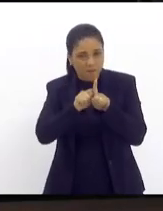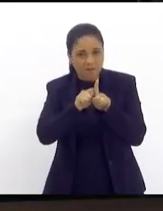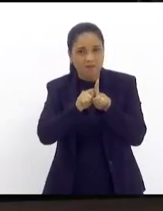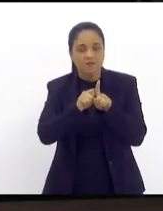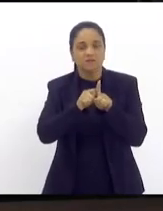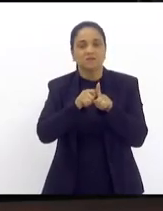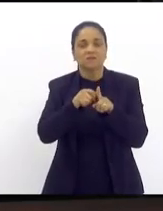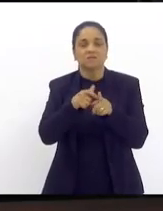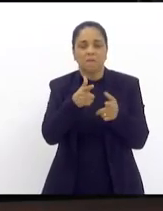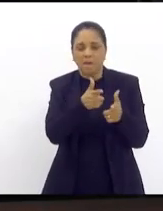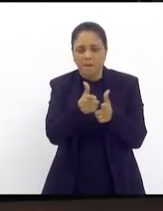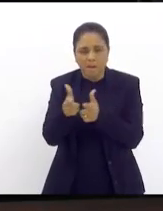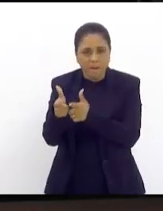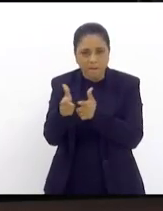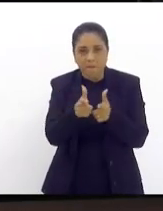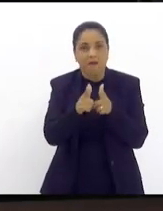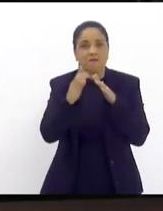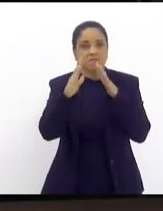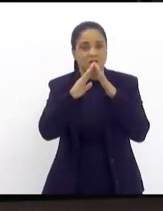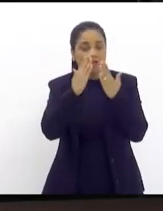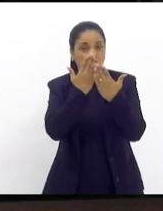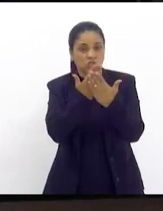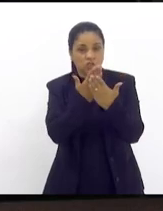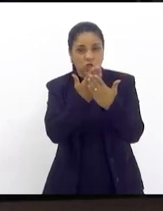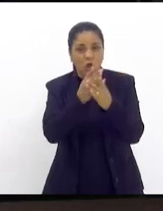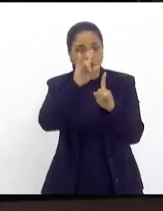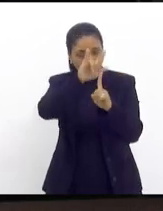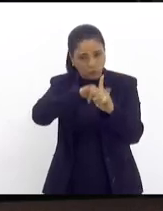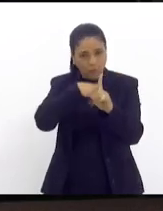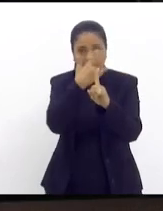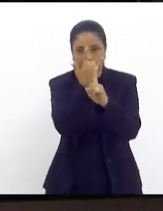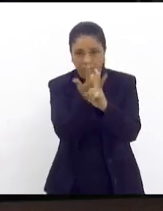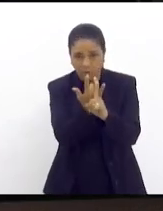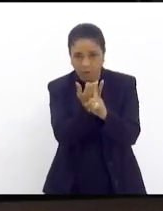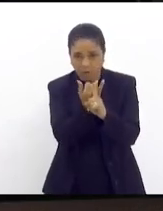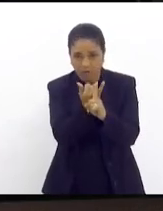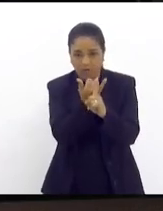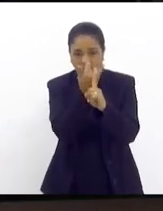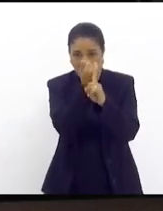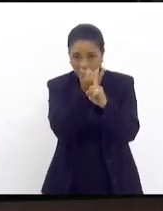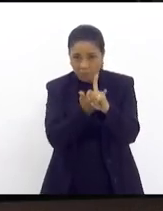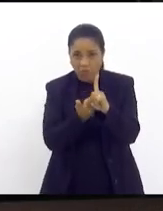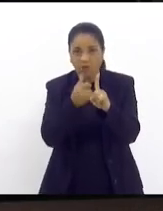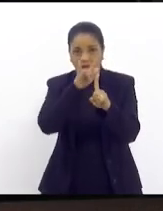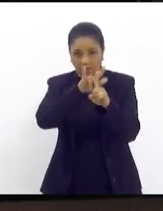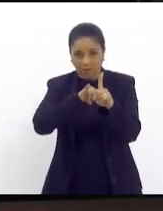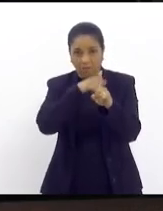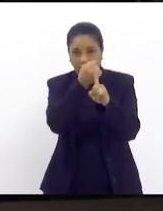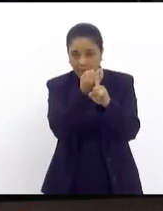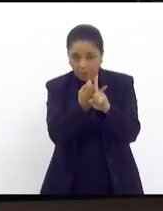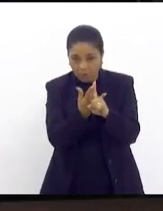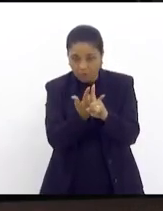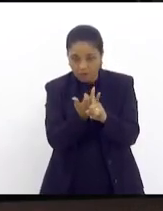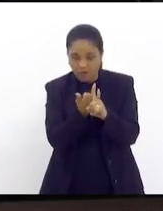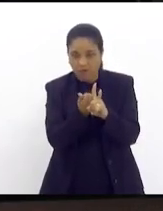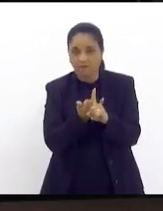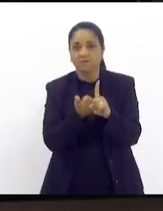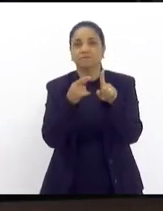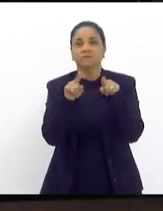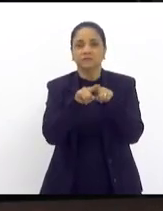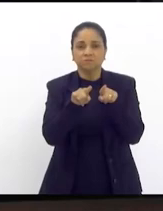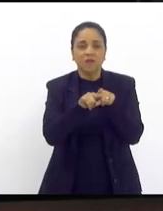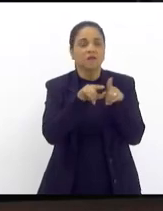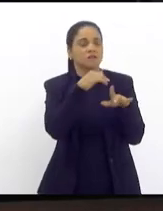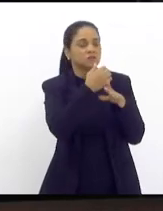para do lado do bullying da escola para falar de toda uma situação que muitas vezes essa Juventude é levada a uma situação